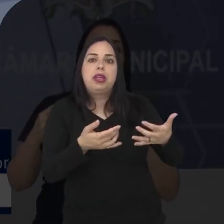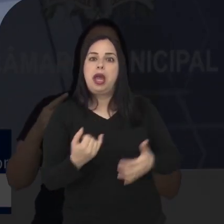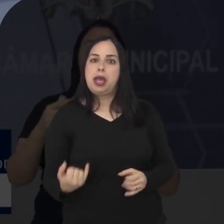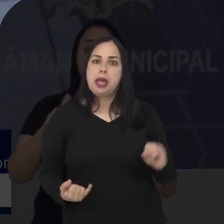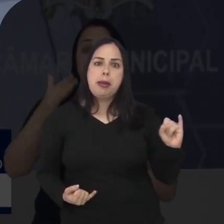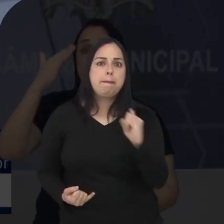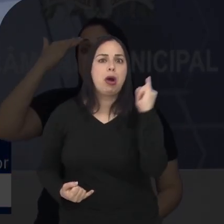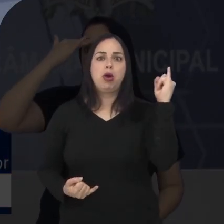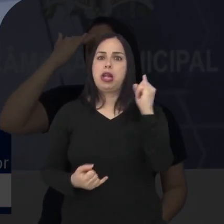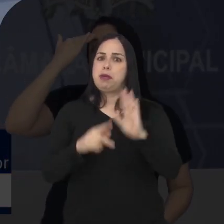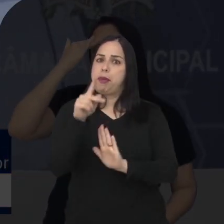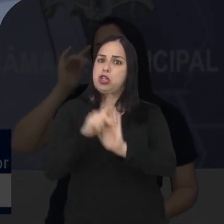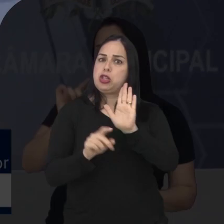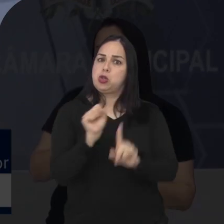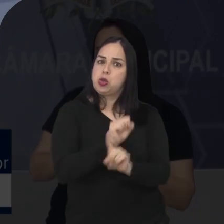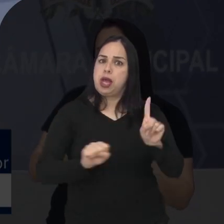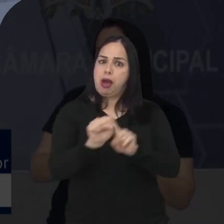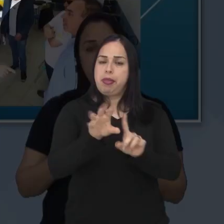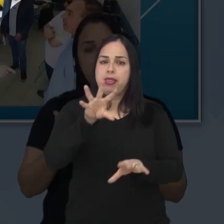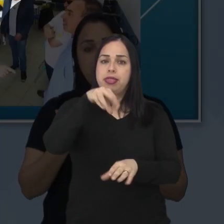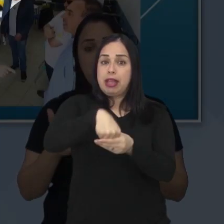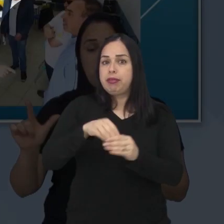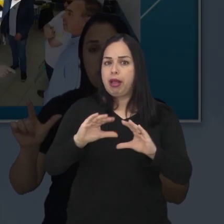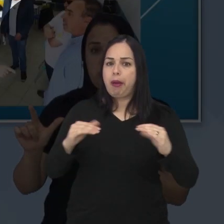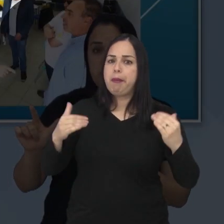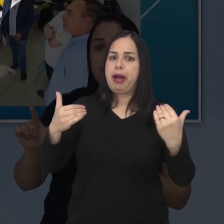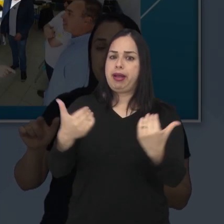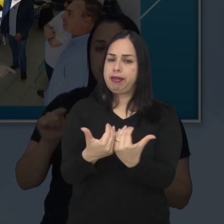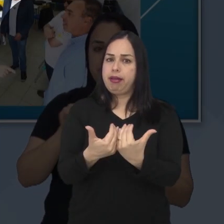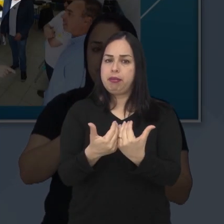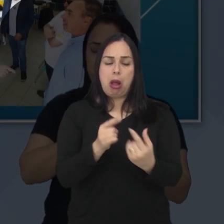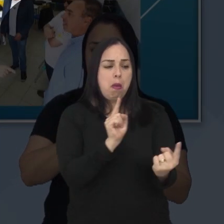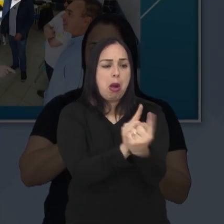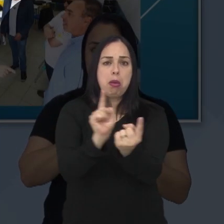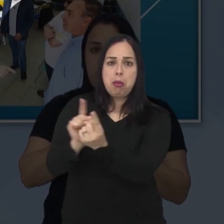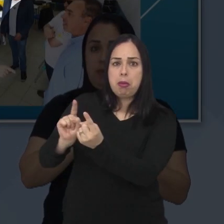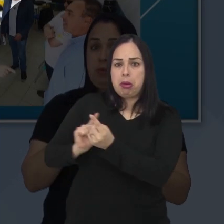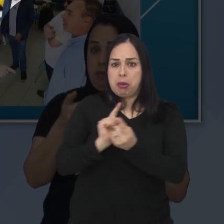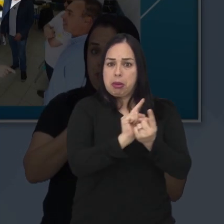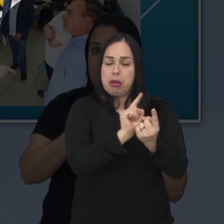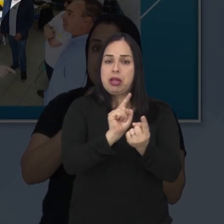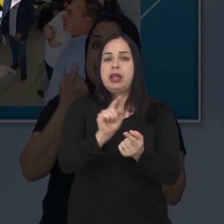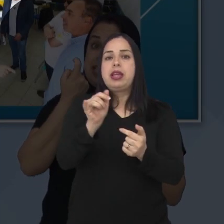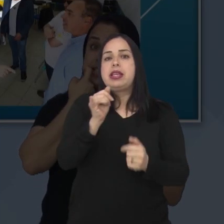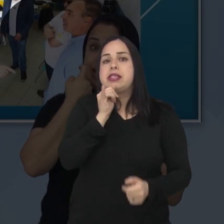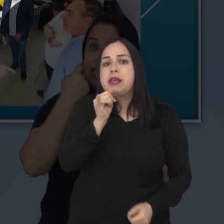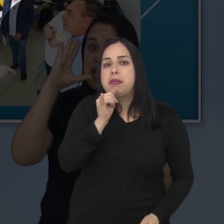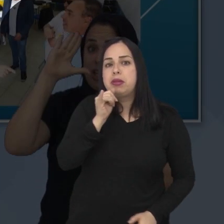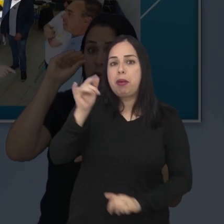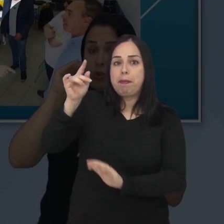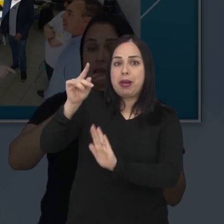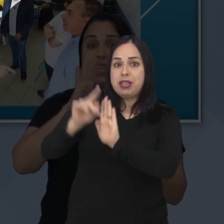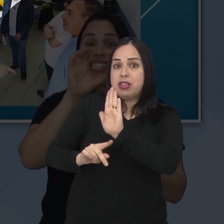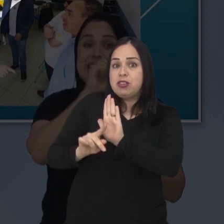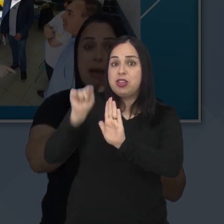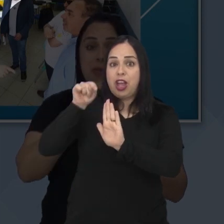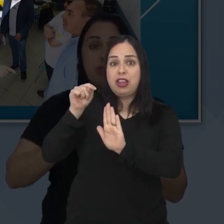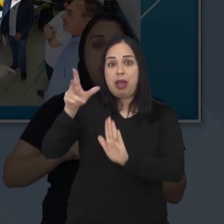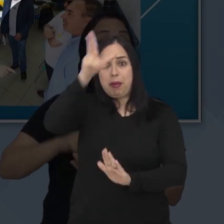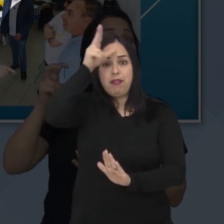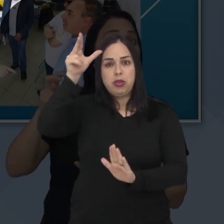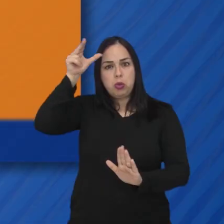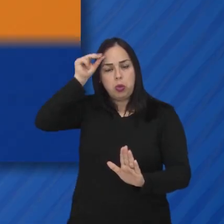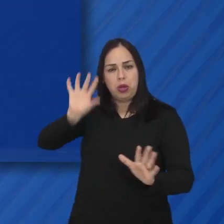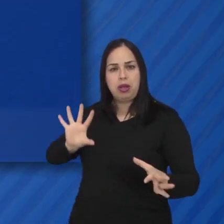importância de projetos sociais nas comunidades para atender a população com serviços públicos, a exemplo do programa Prefeitura Mais Perto